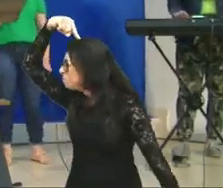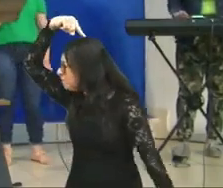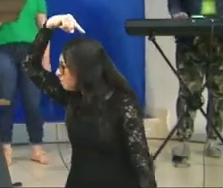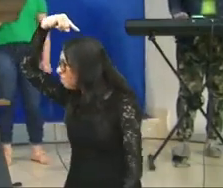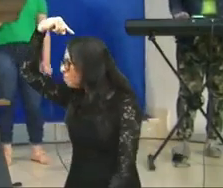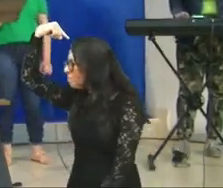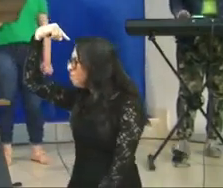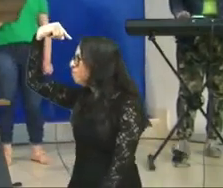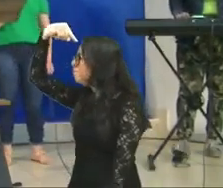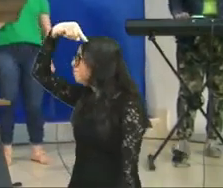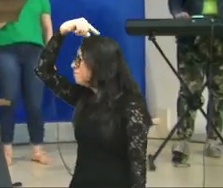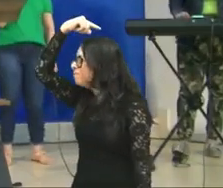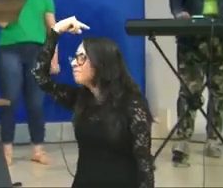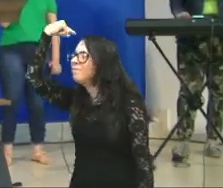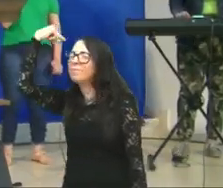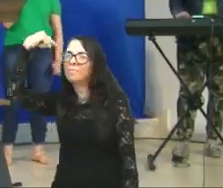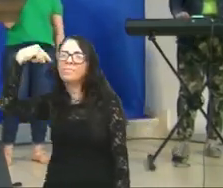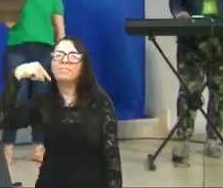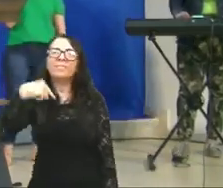santo,